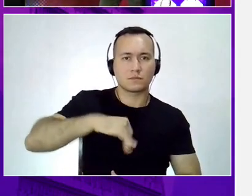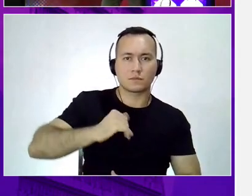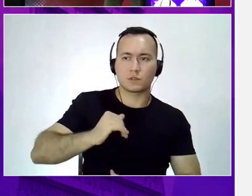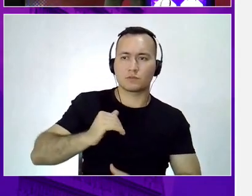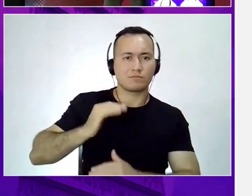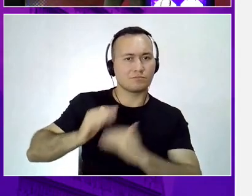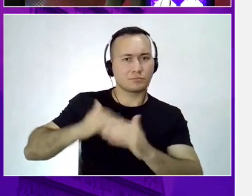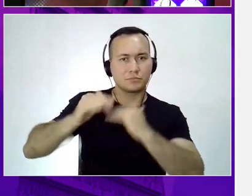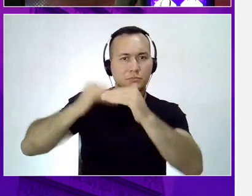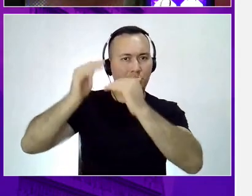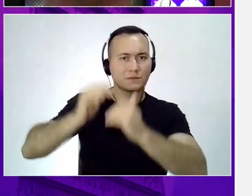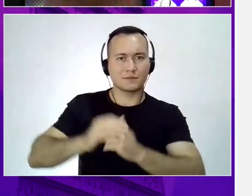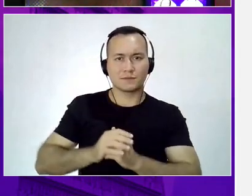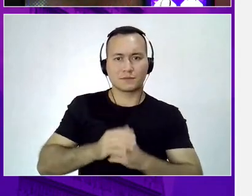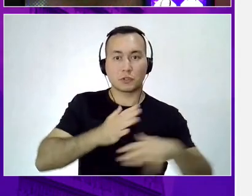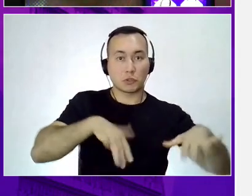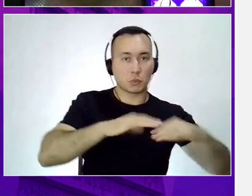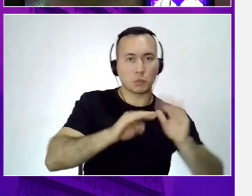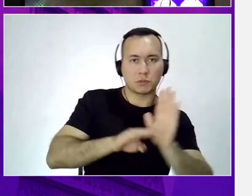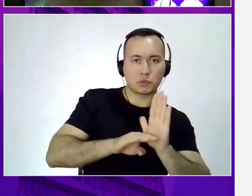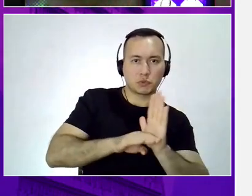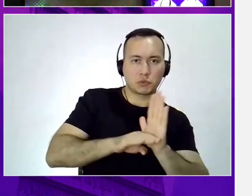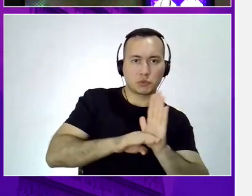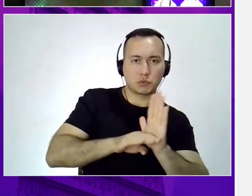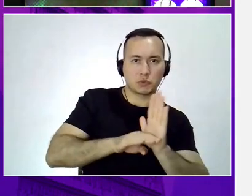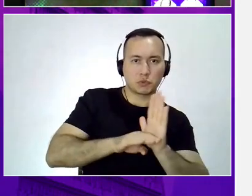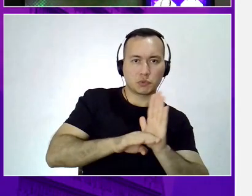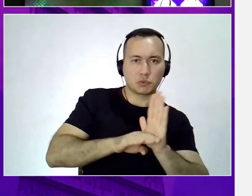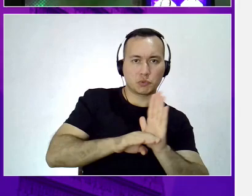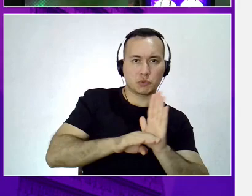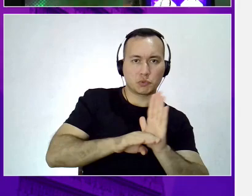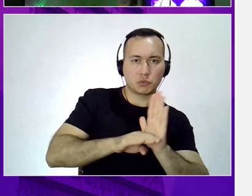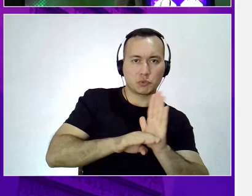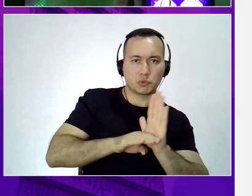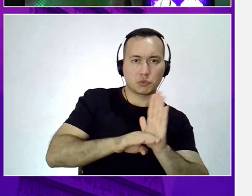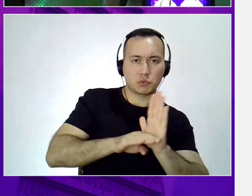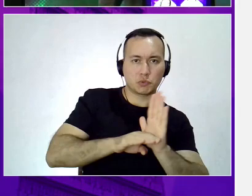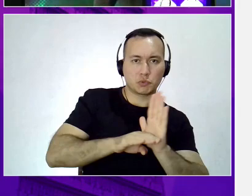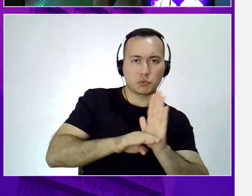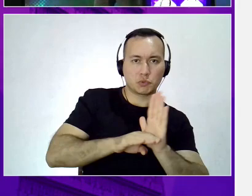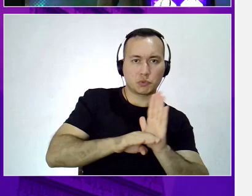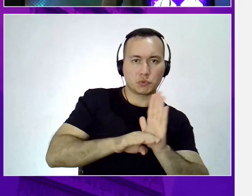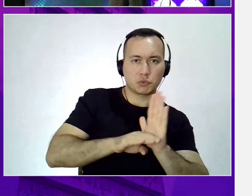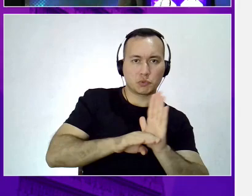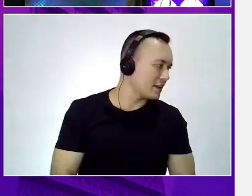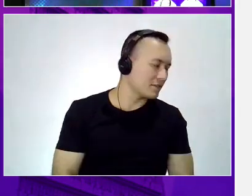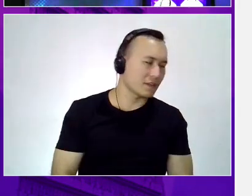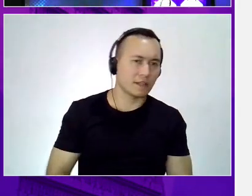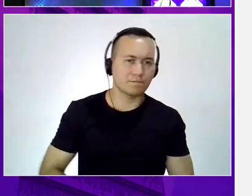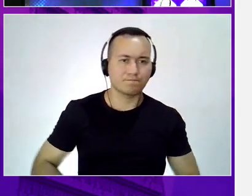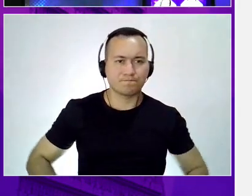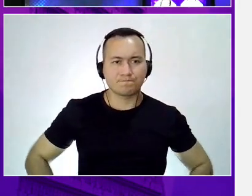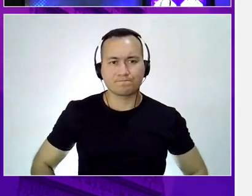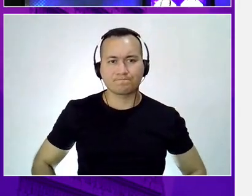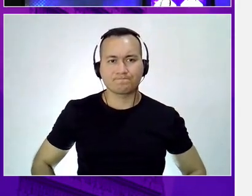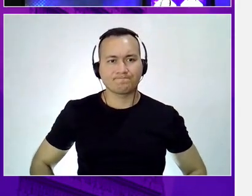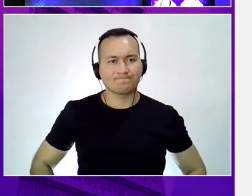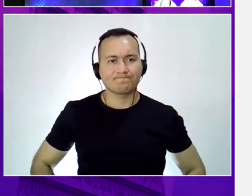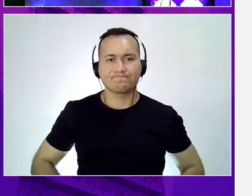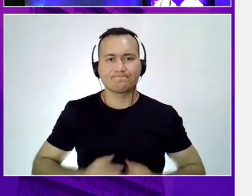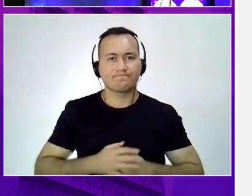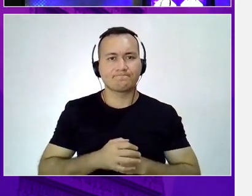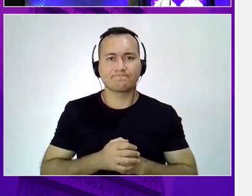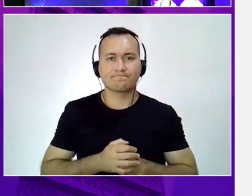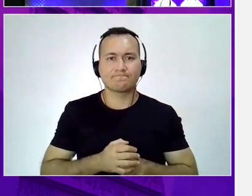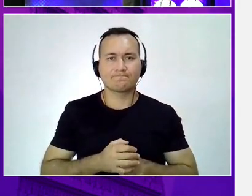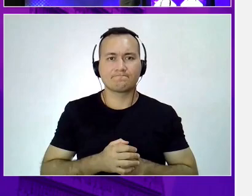o papel de DevOps, né? E além disso, aqui nesse meu exemplo, então, eu tenho lá entregas, implantações e produção, pode ser feitas a qualquer momento.